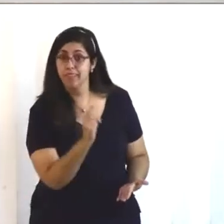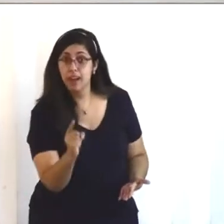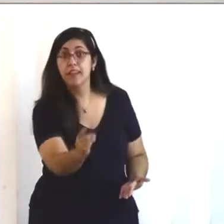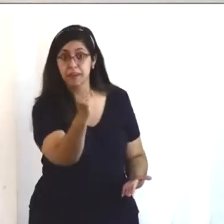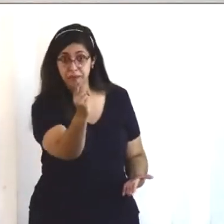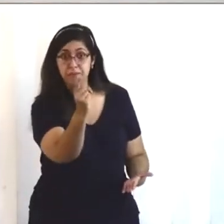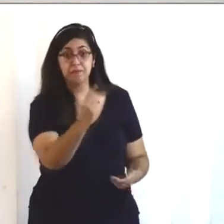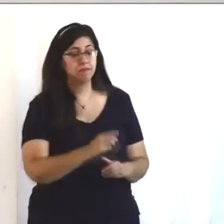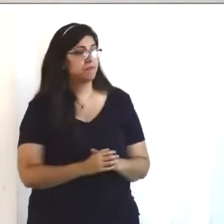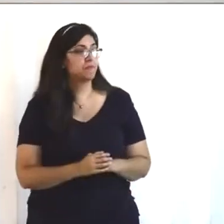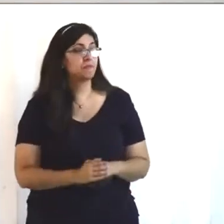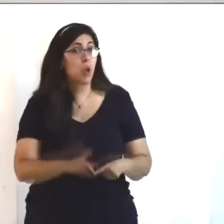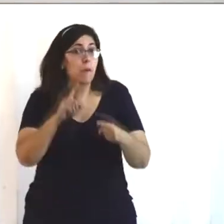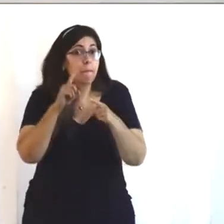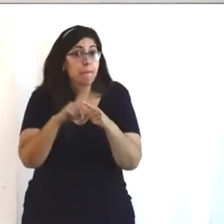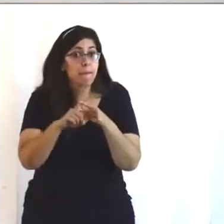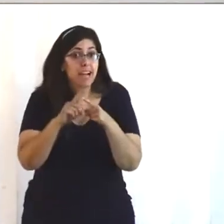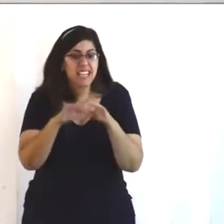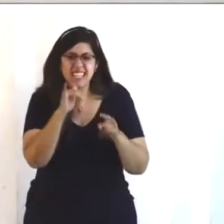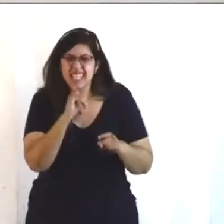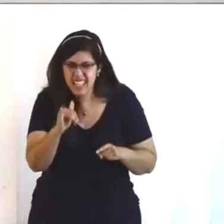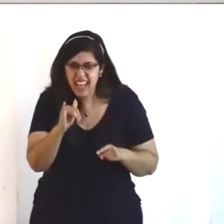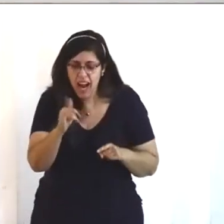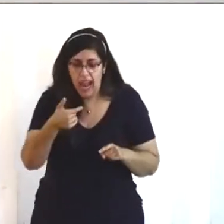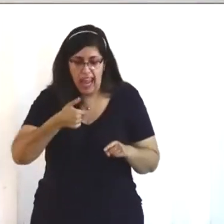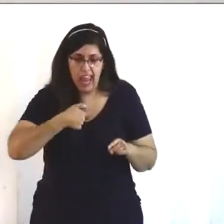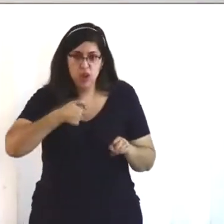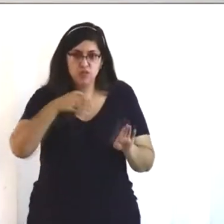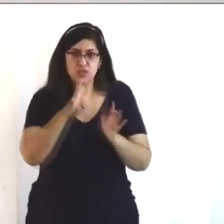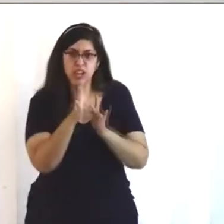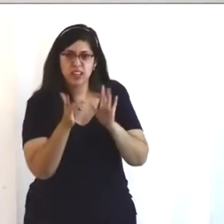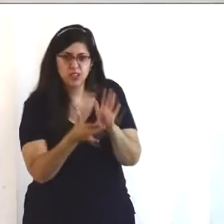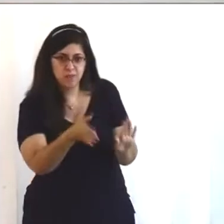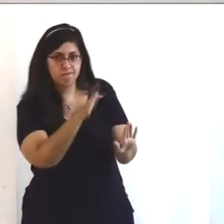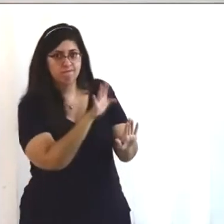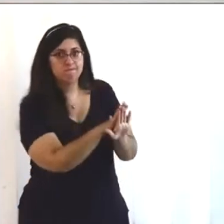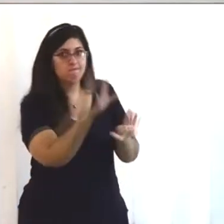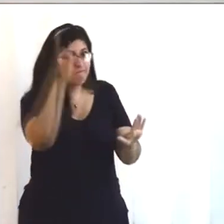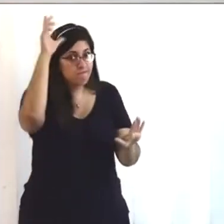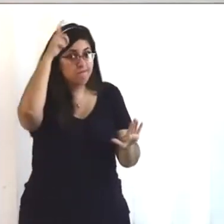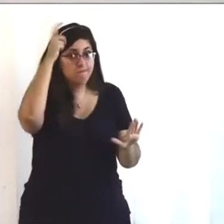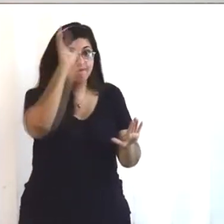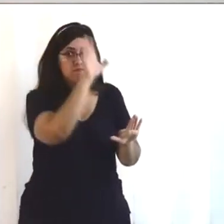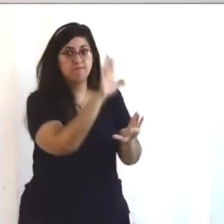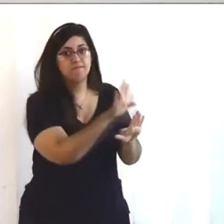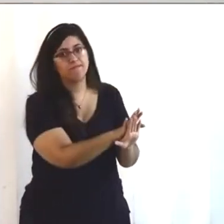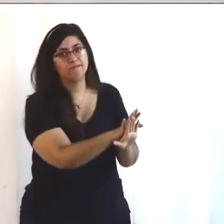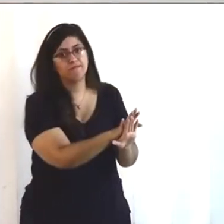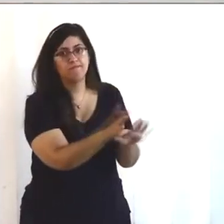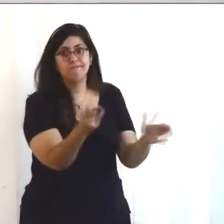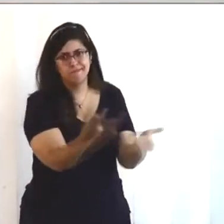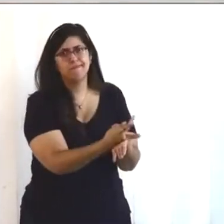explica, isto porque diziam, está possesso de um espírito imundo.